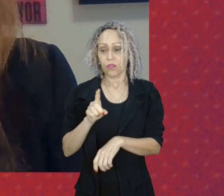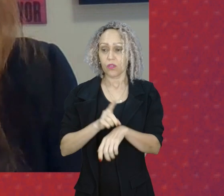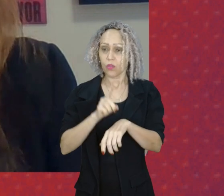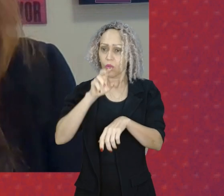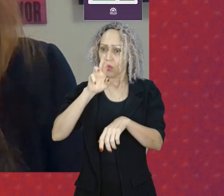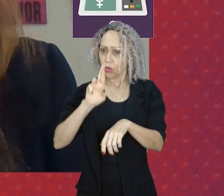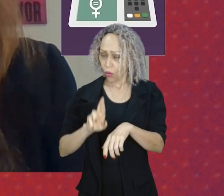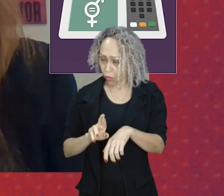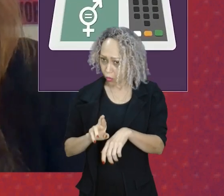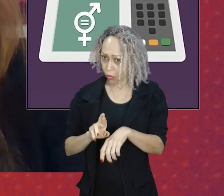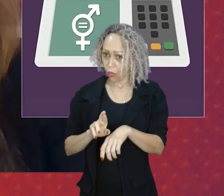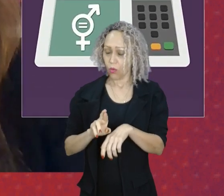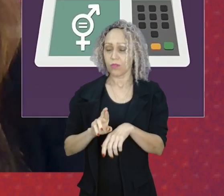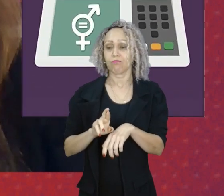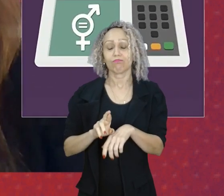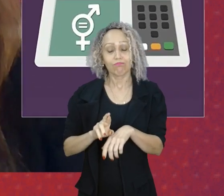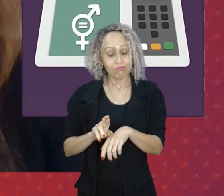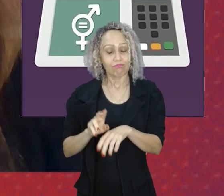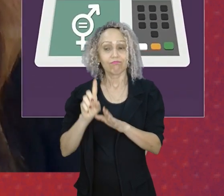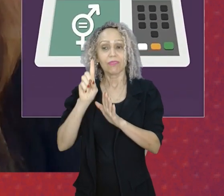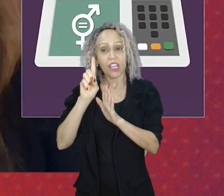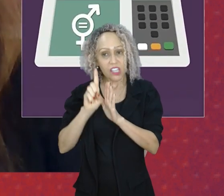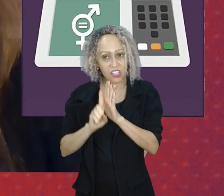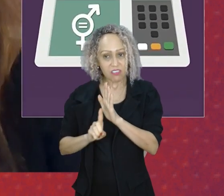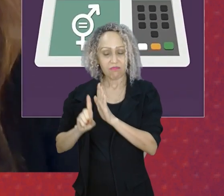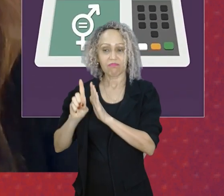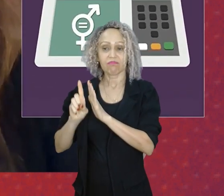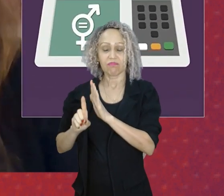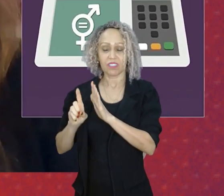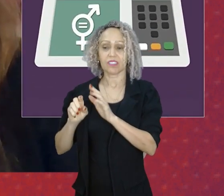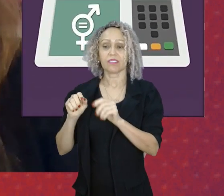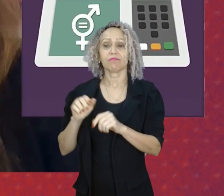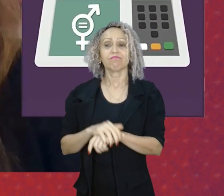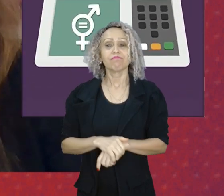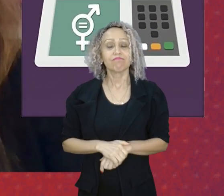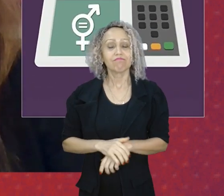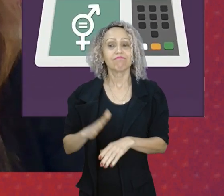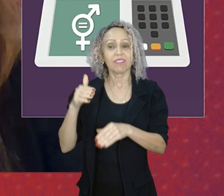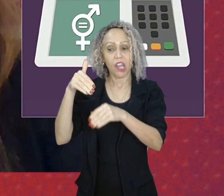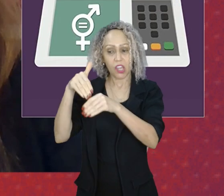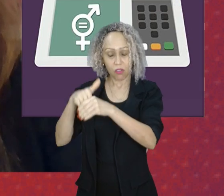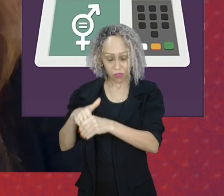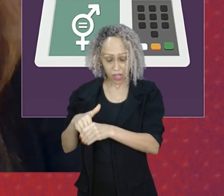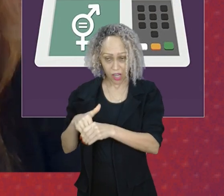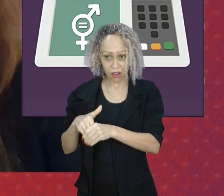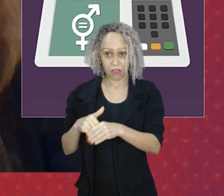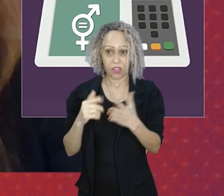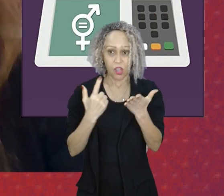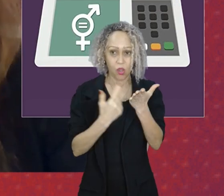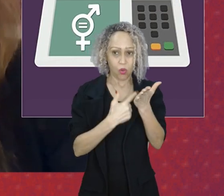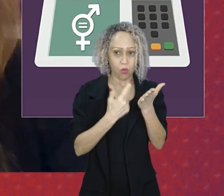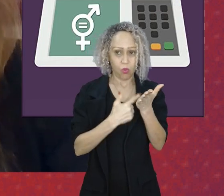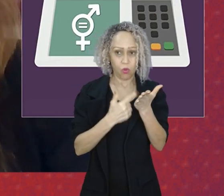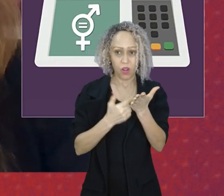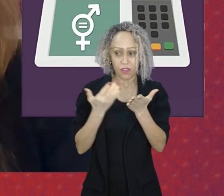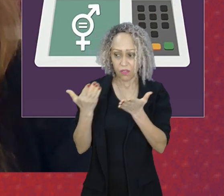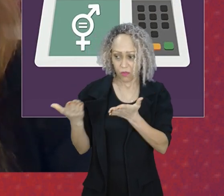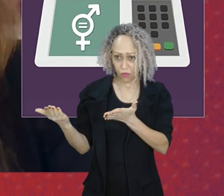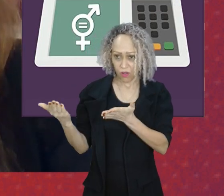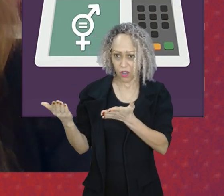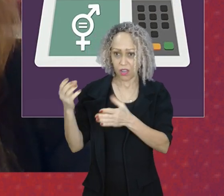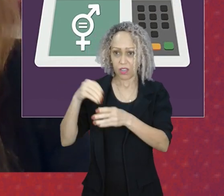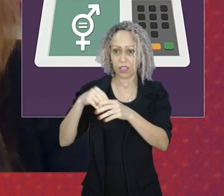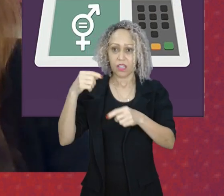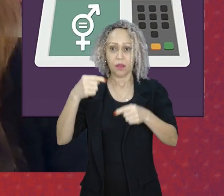Tenho um livro publicado sobre mulheres na política e desafios à democracia paritária participativa, que foi publicado pela